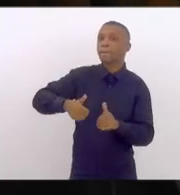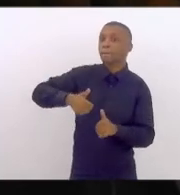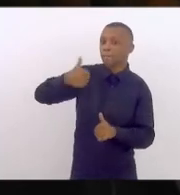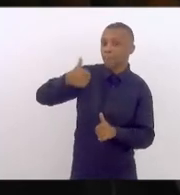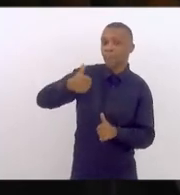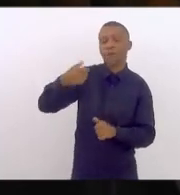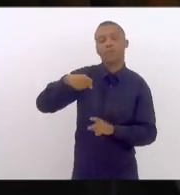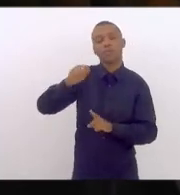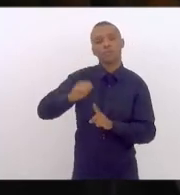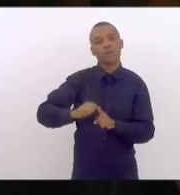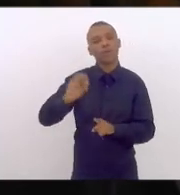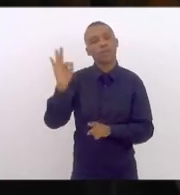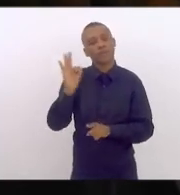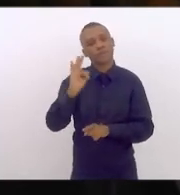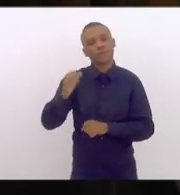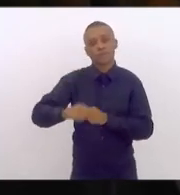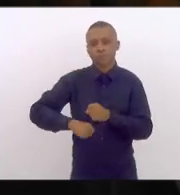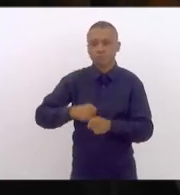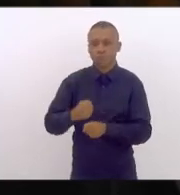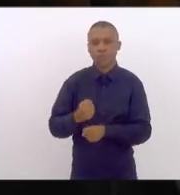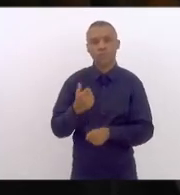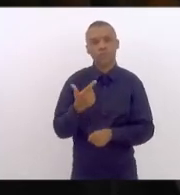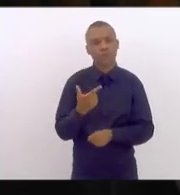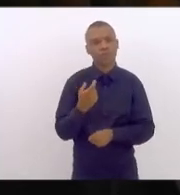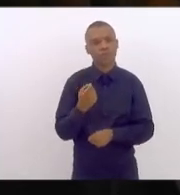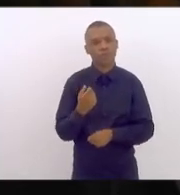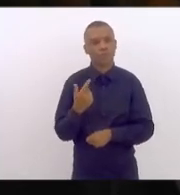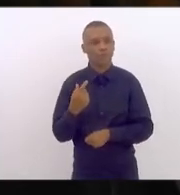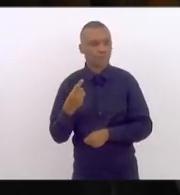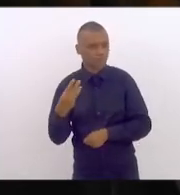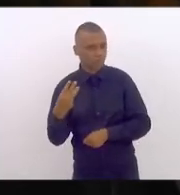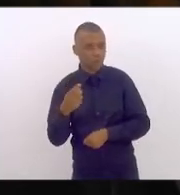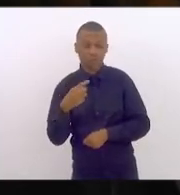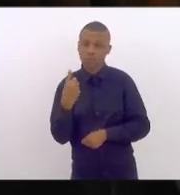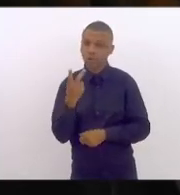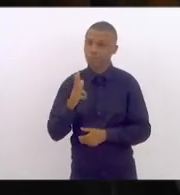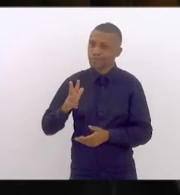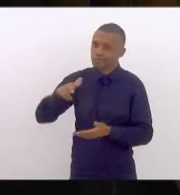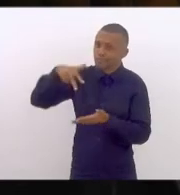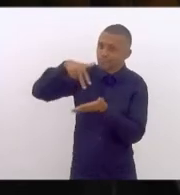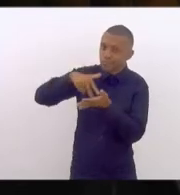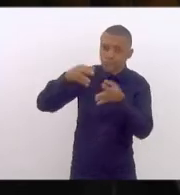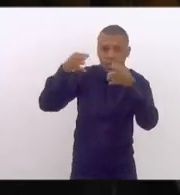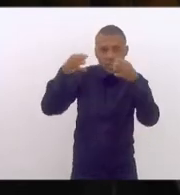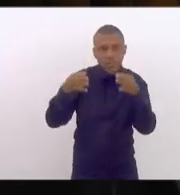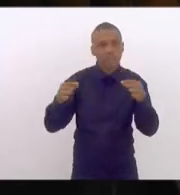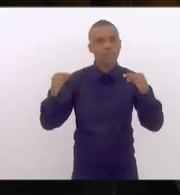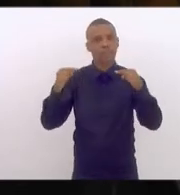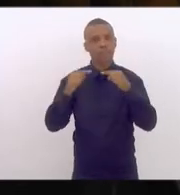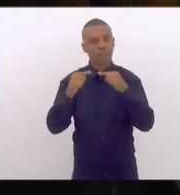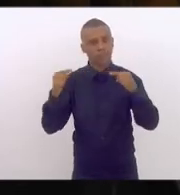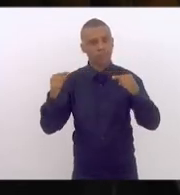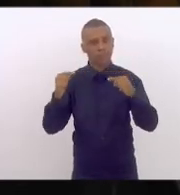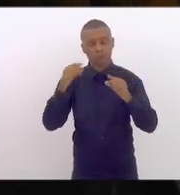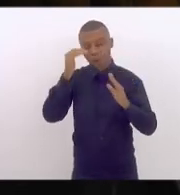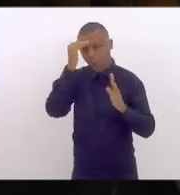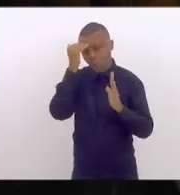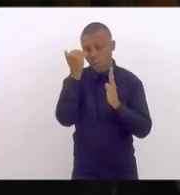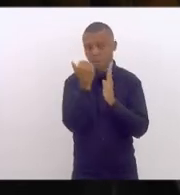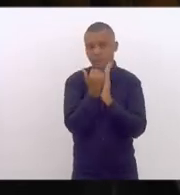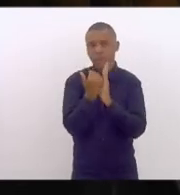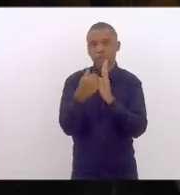de 2023 e nós estaremos exatamente cumprindo